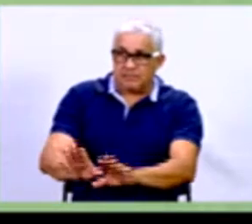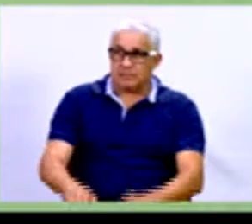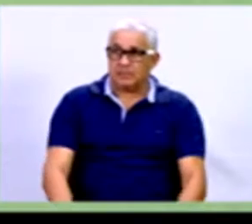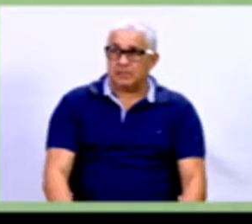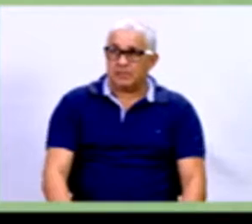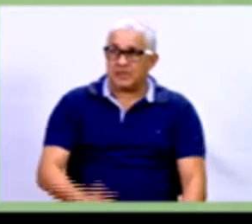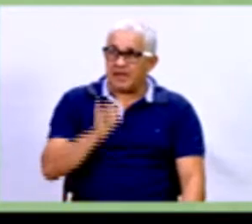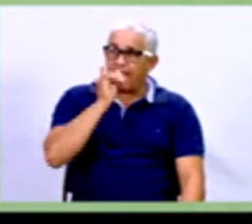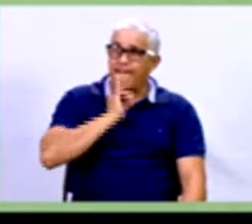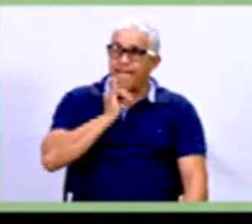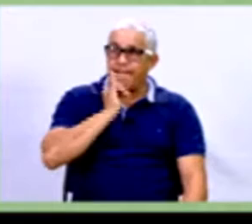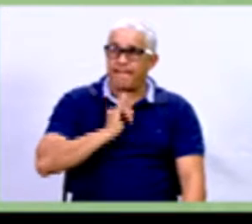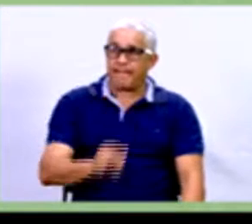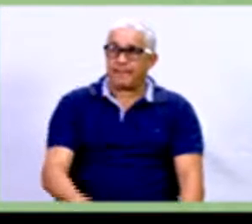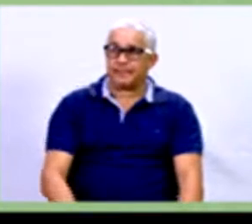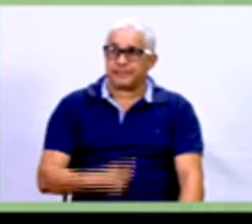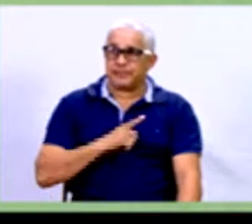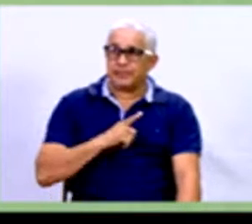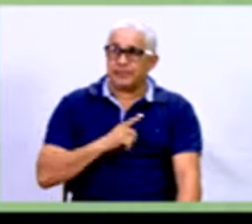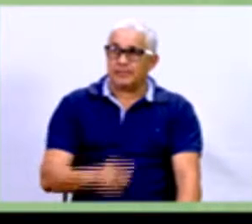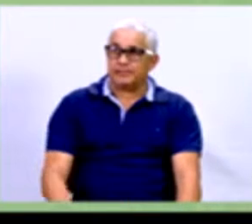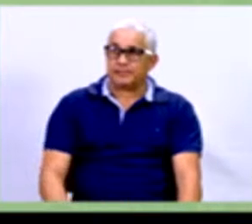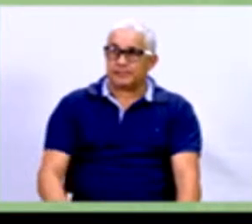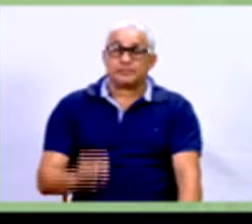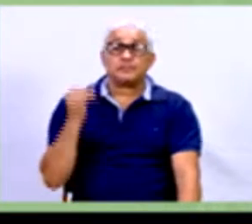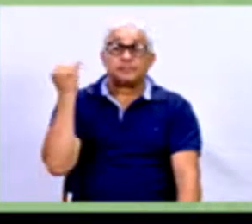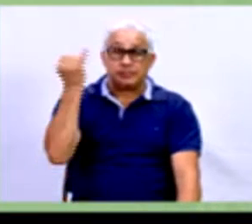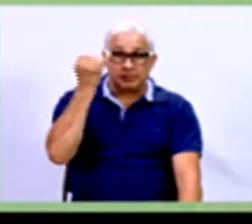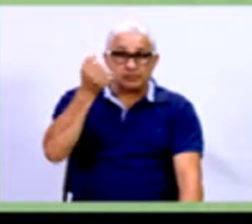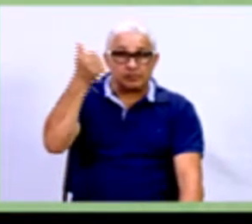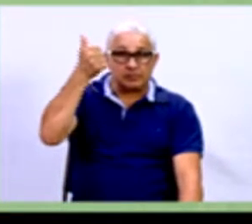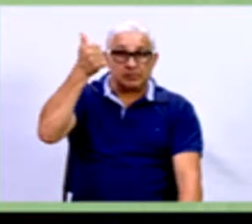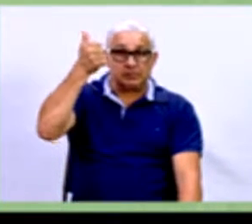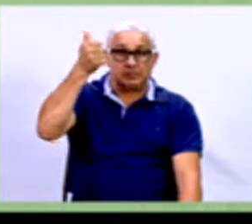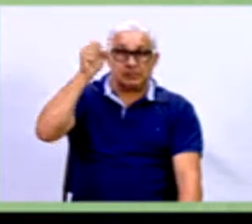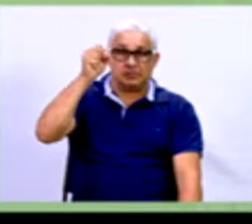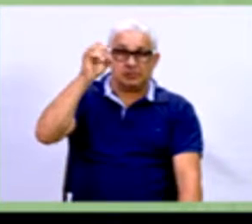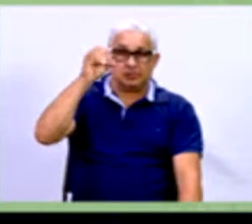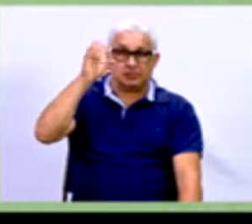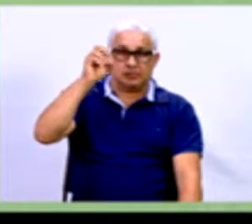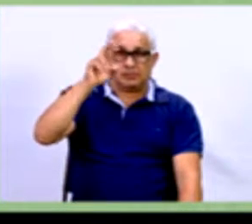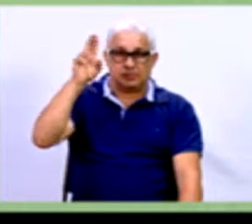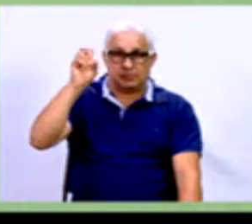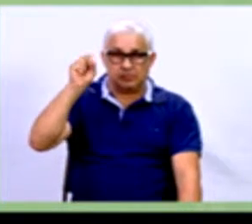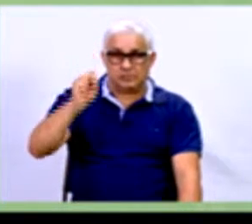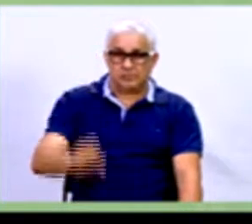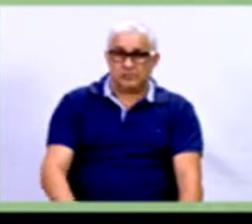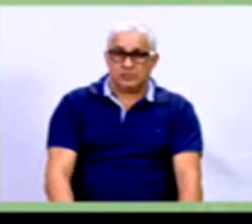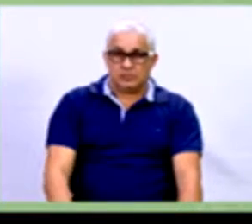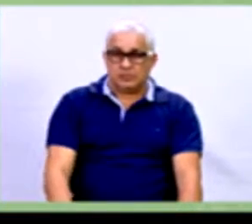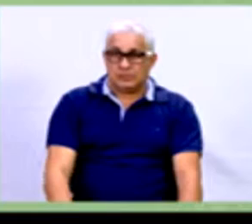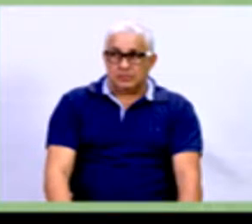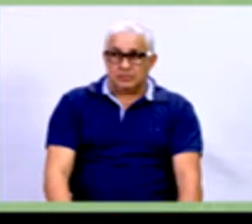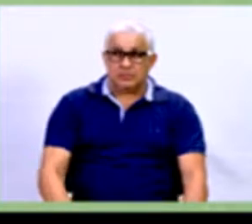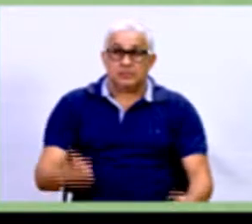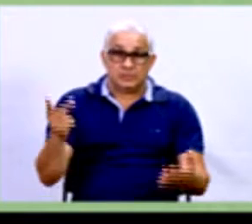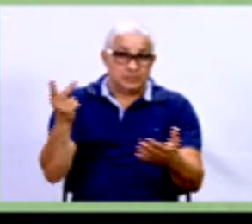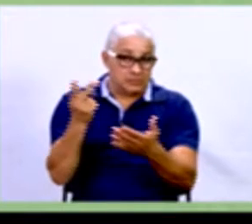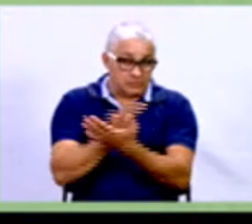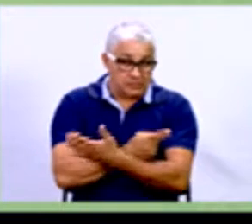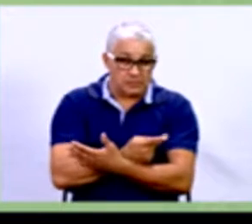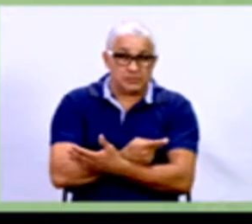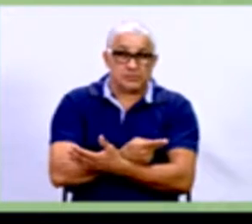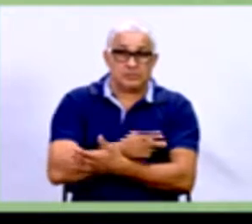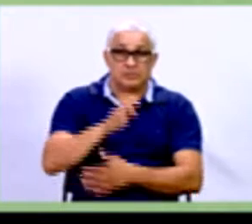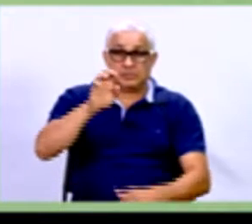Willis, da importância dos primeiros socorros. Aqui nós temos um caso que aconteceu na Escócia,